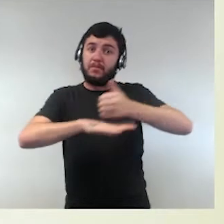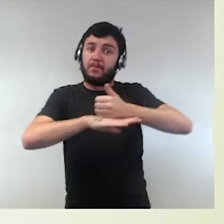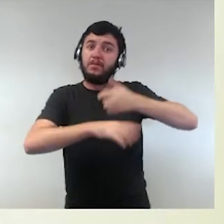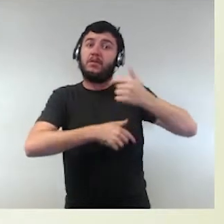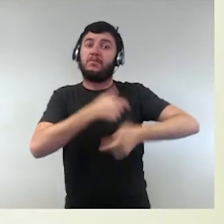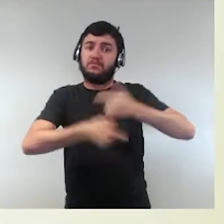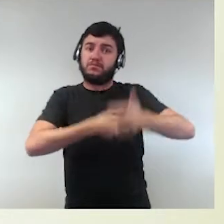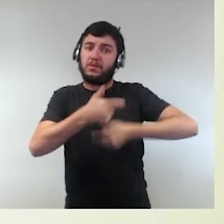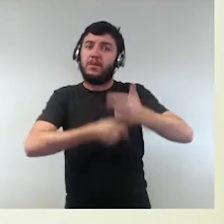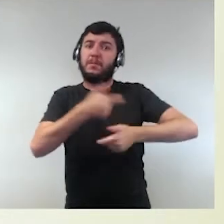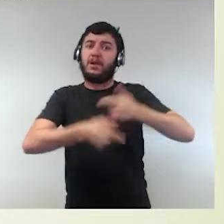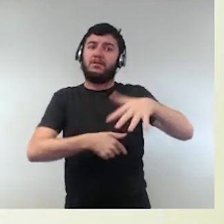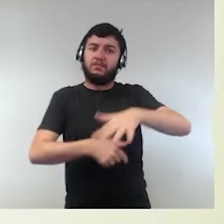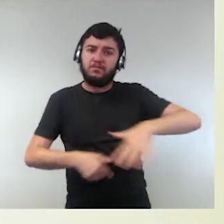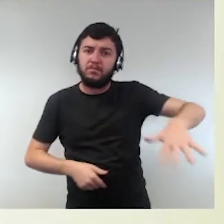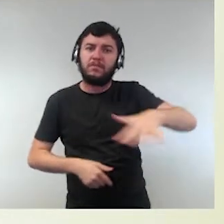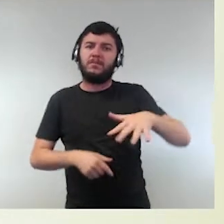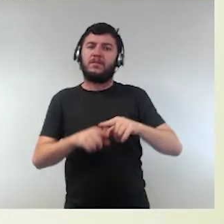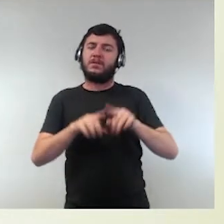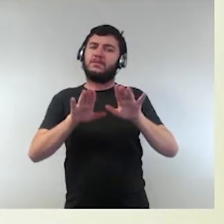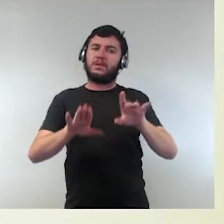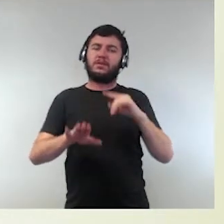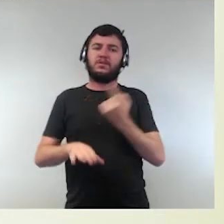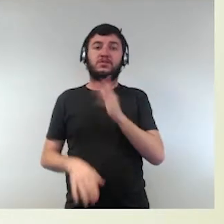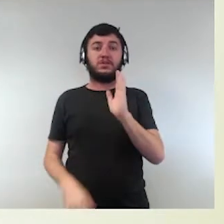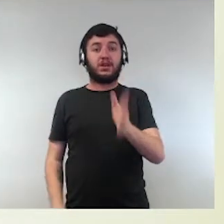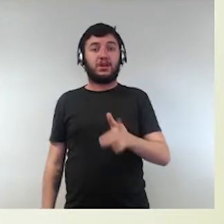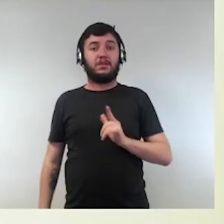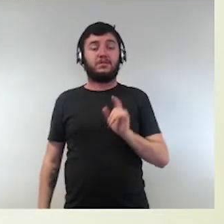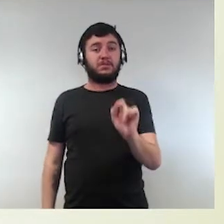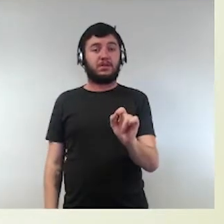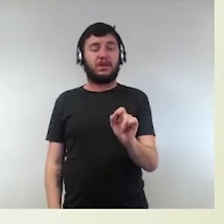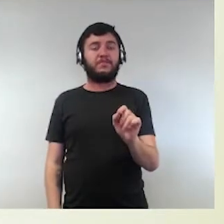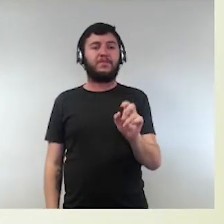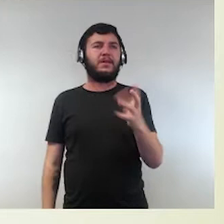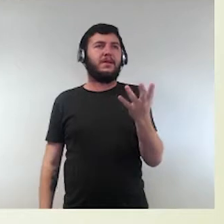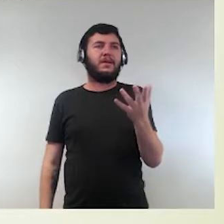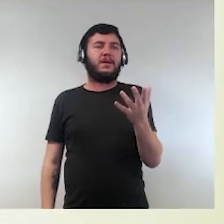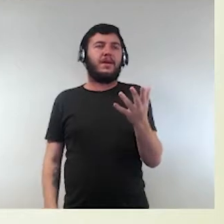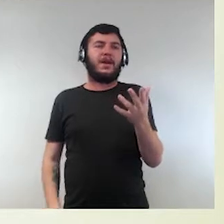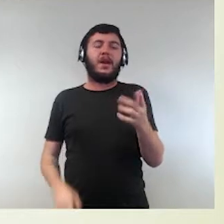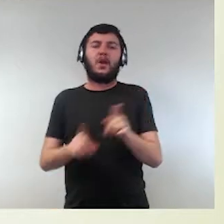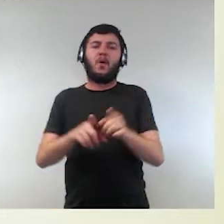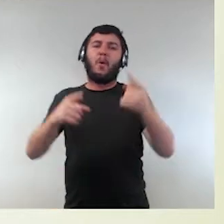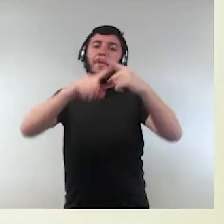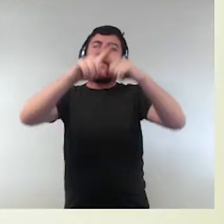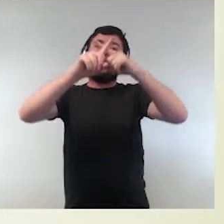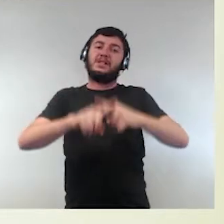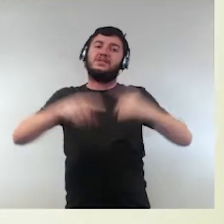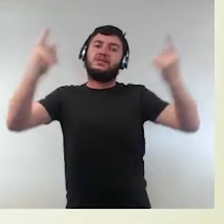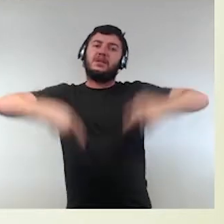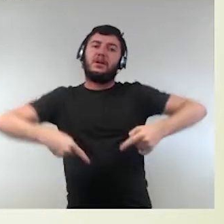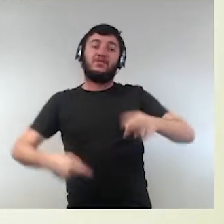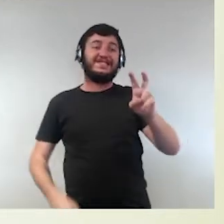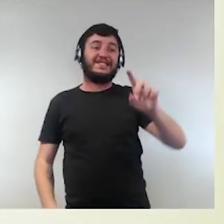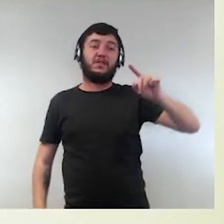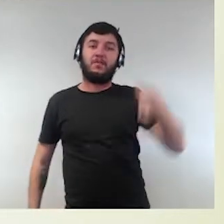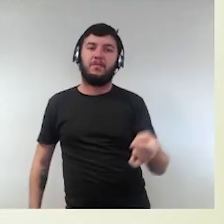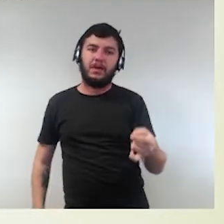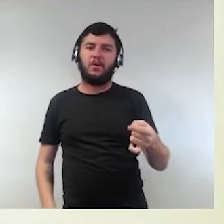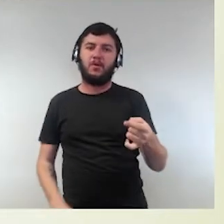muitas vezes, de 5 mil vaquejadas por ano. Finais de semana, quando